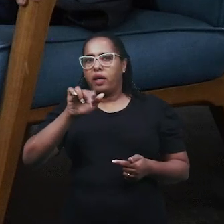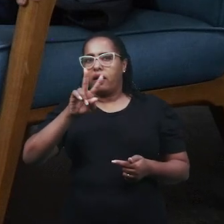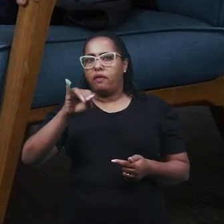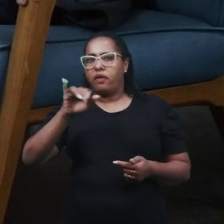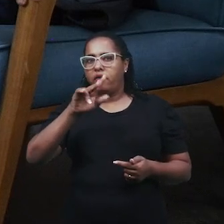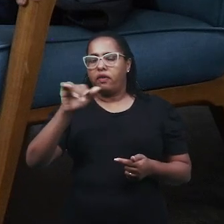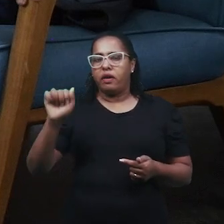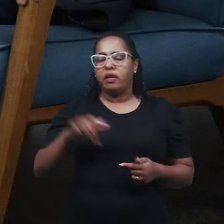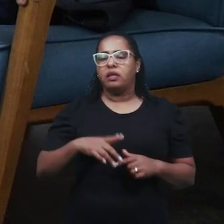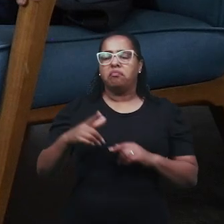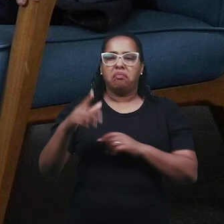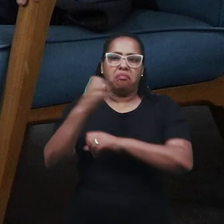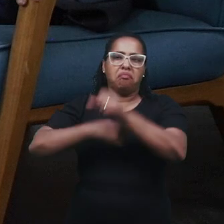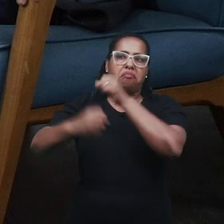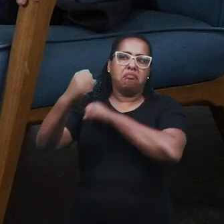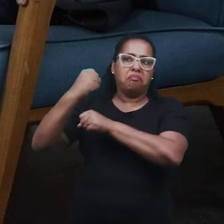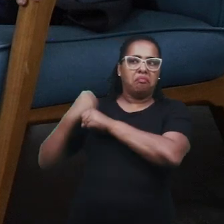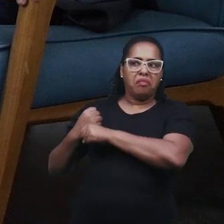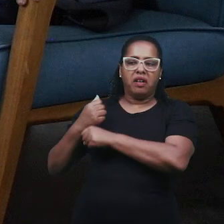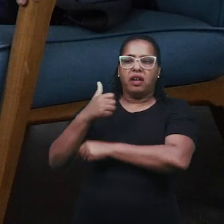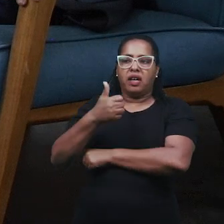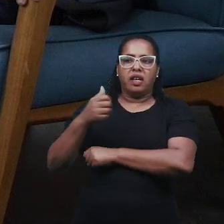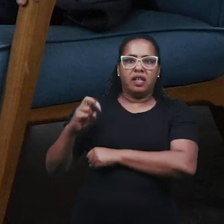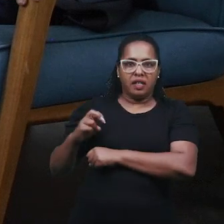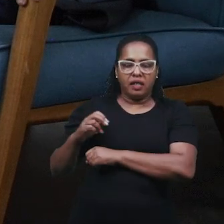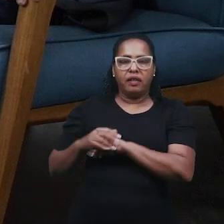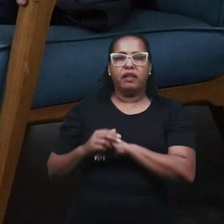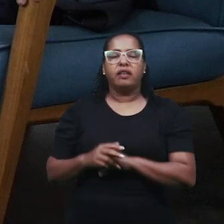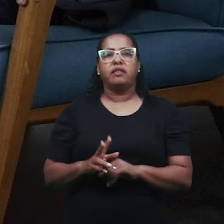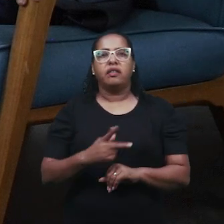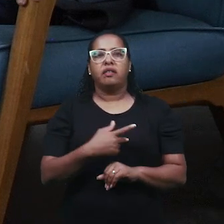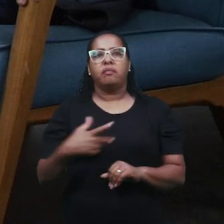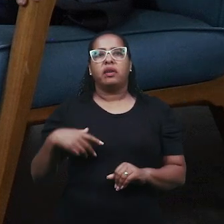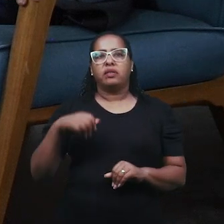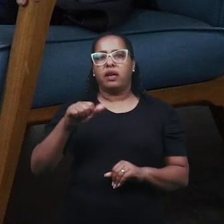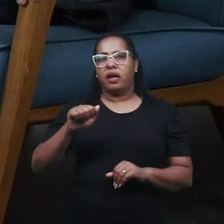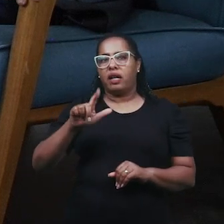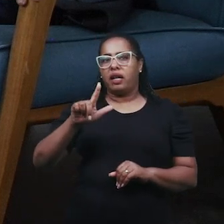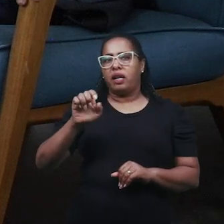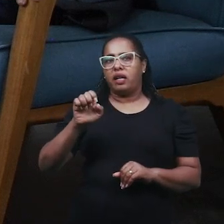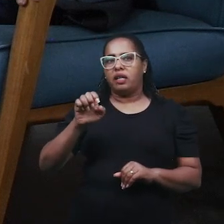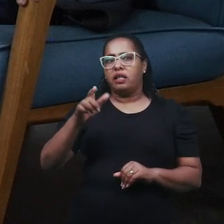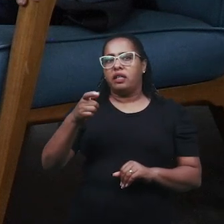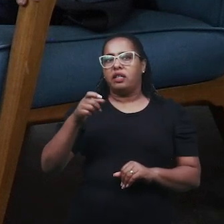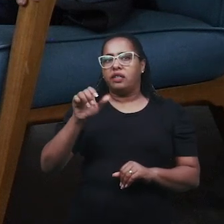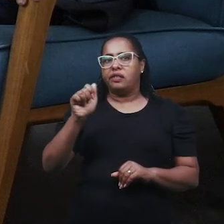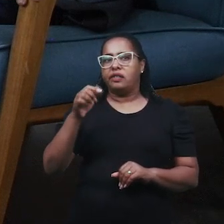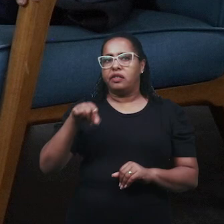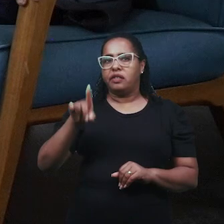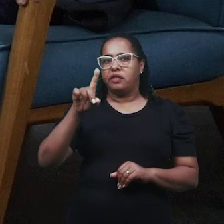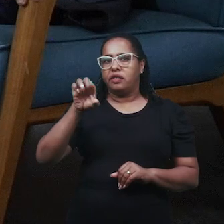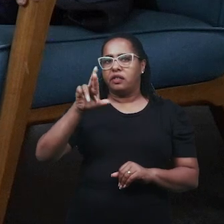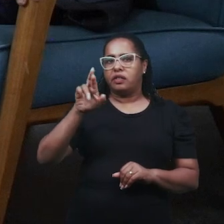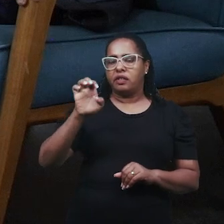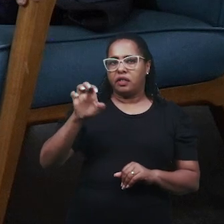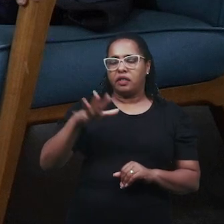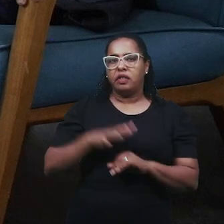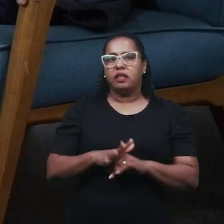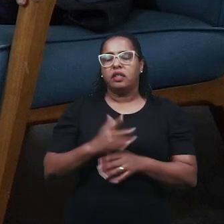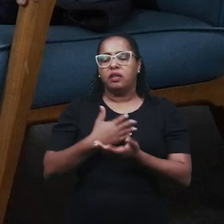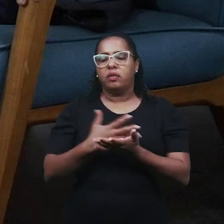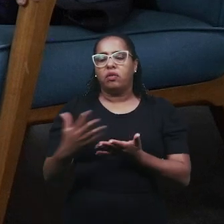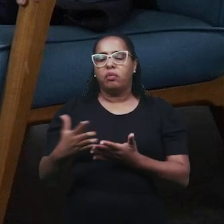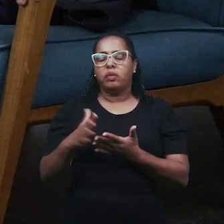15 anos atrás. O pastor Alexander começou a aplicar algumas coisas, por algum motivo